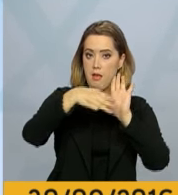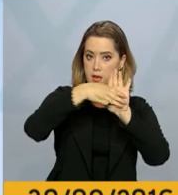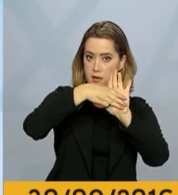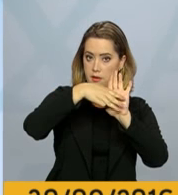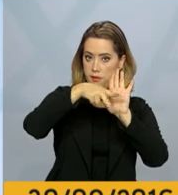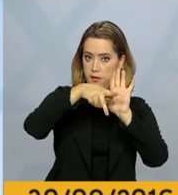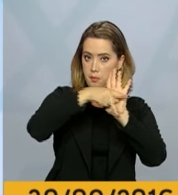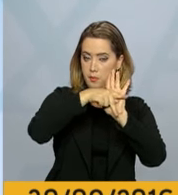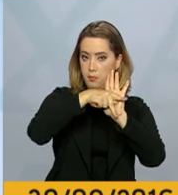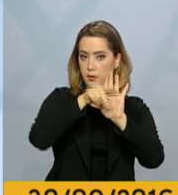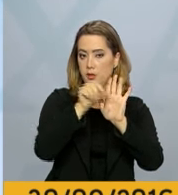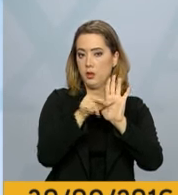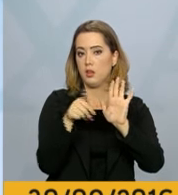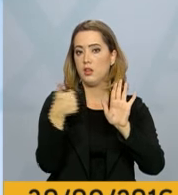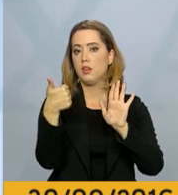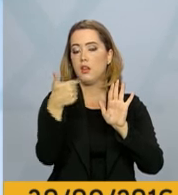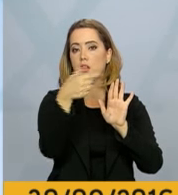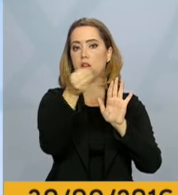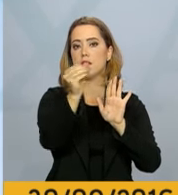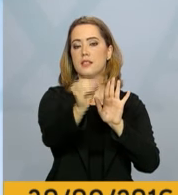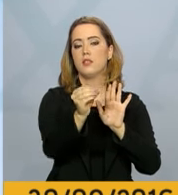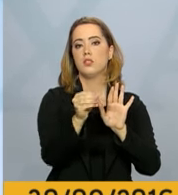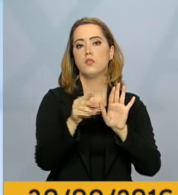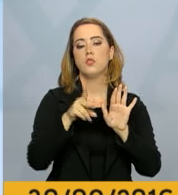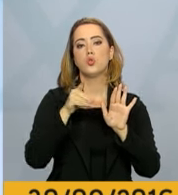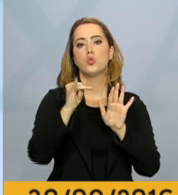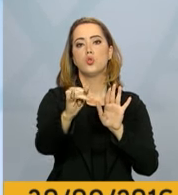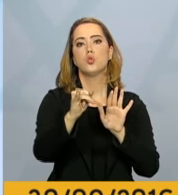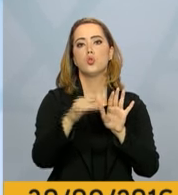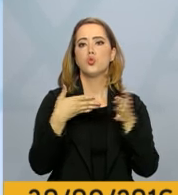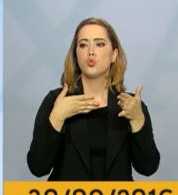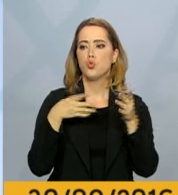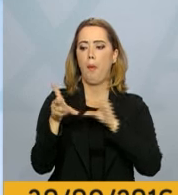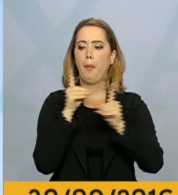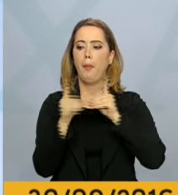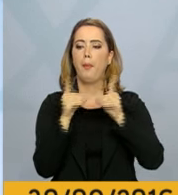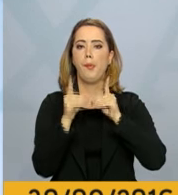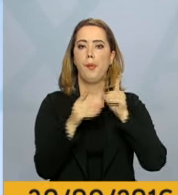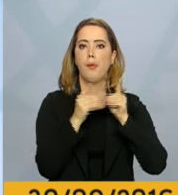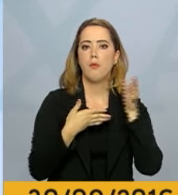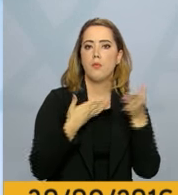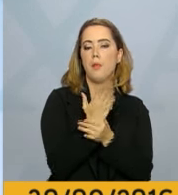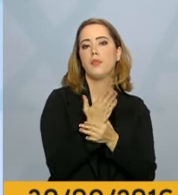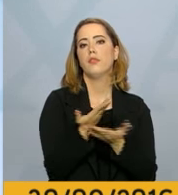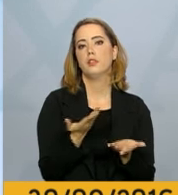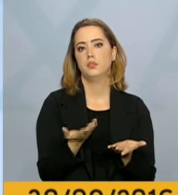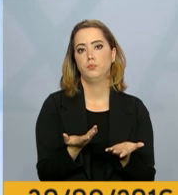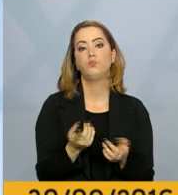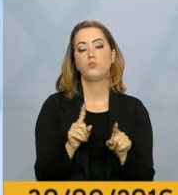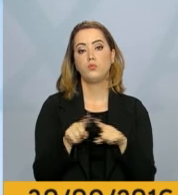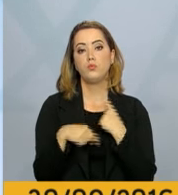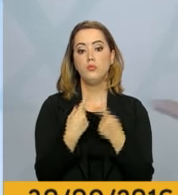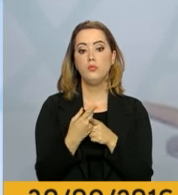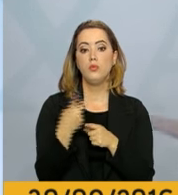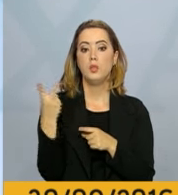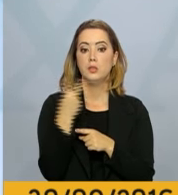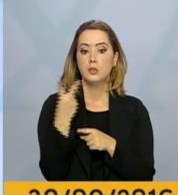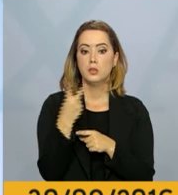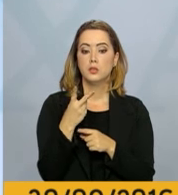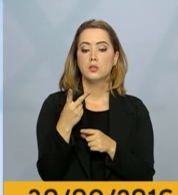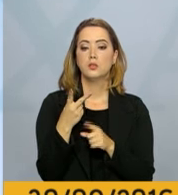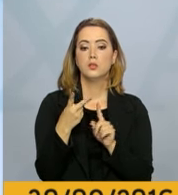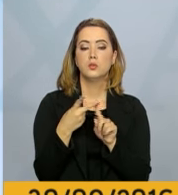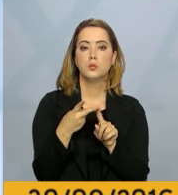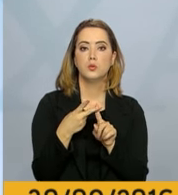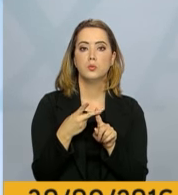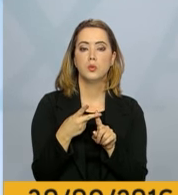para discussão. E se, de fato, não for aprovada, perde eficácia. Primeiro ponto. Segundo ponto, ele me levou, e eu sei disso, porque